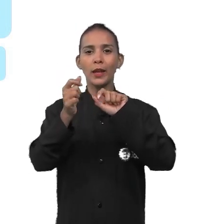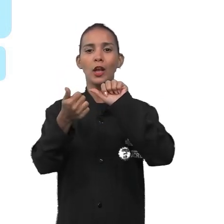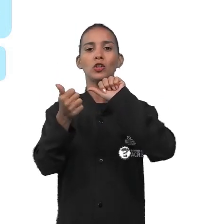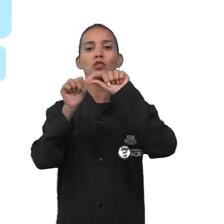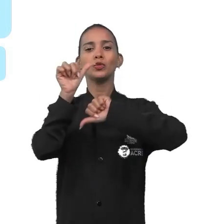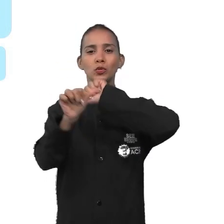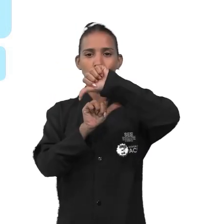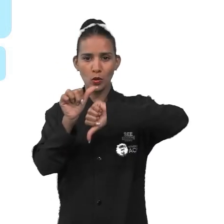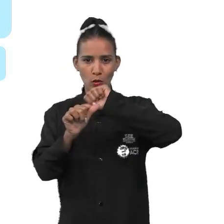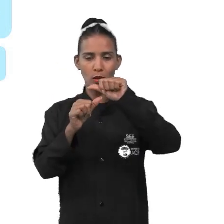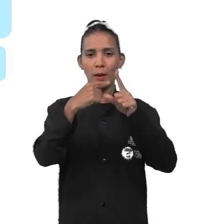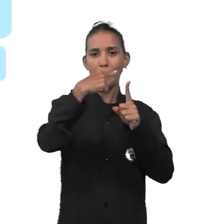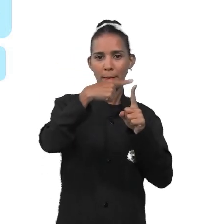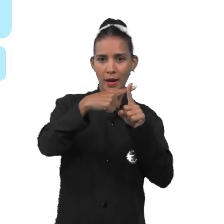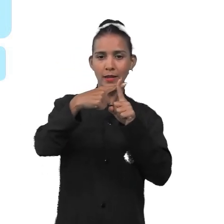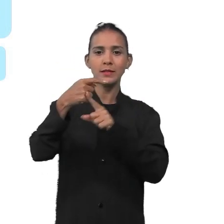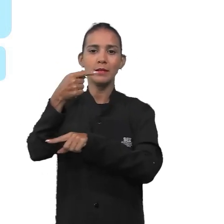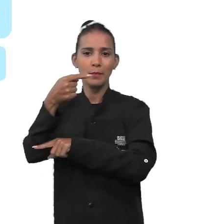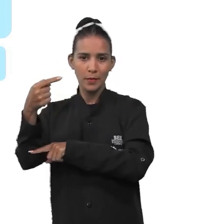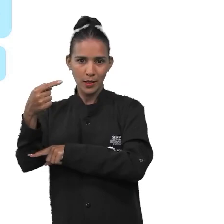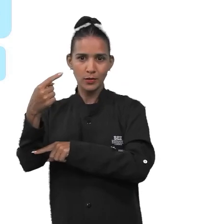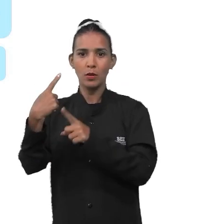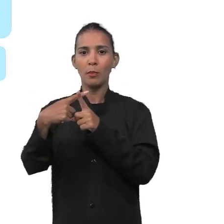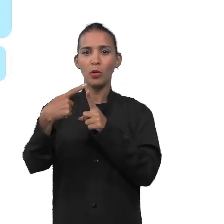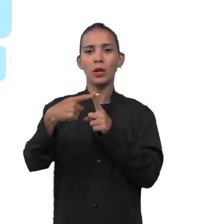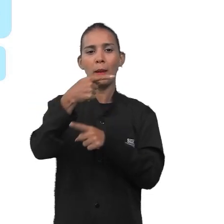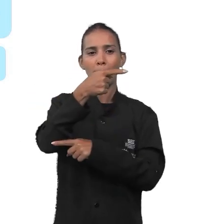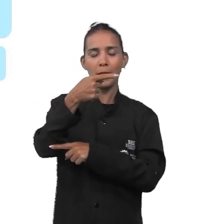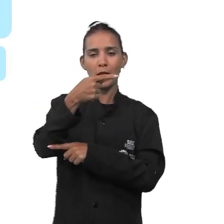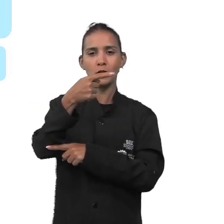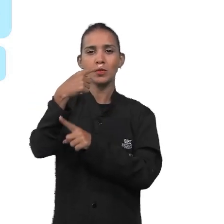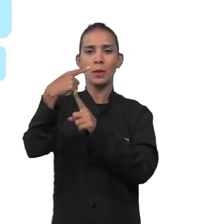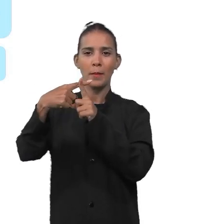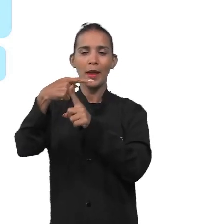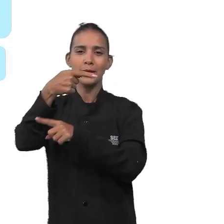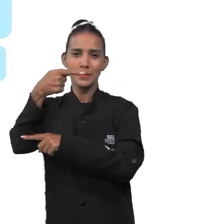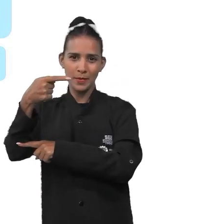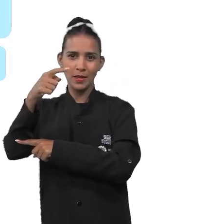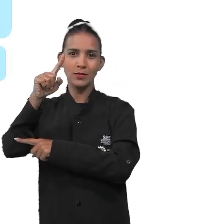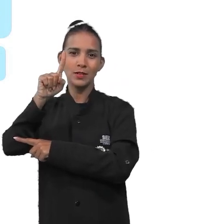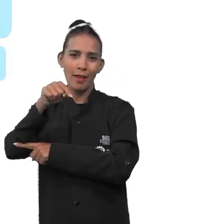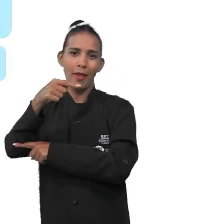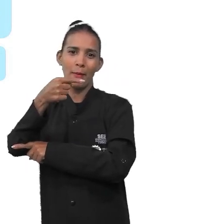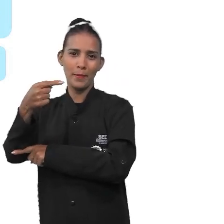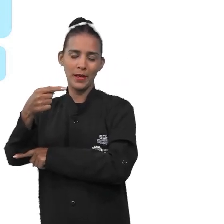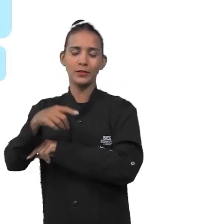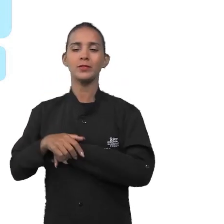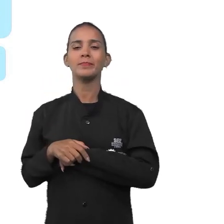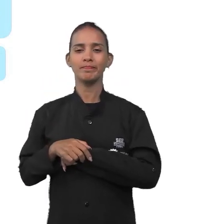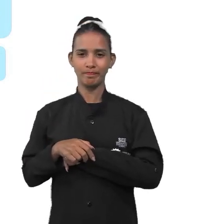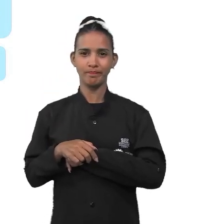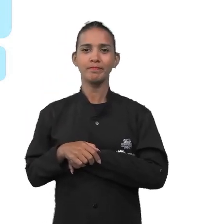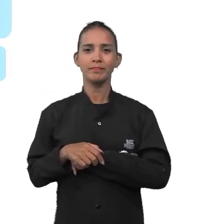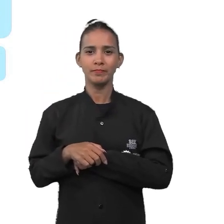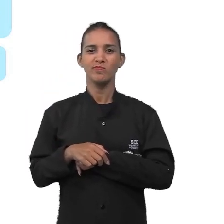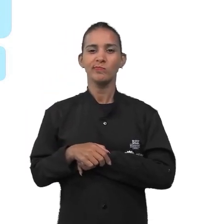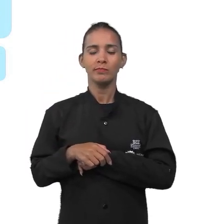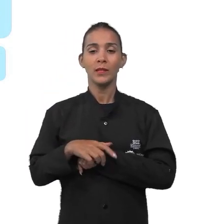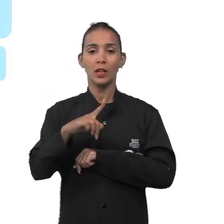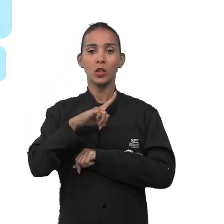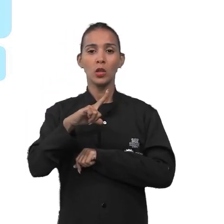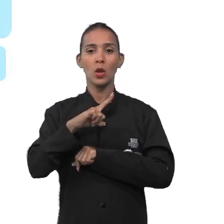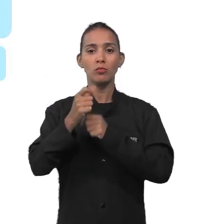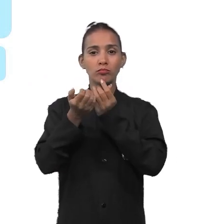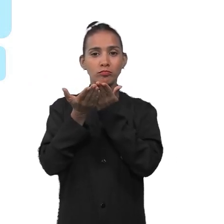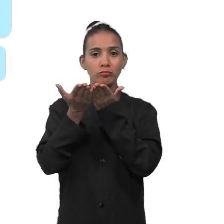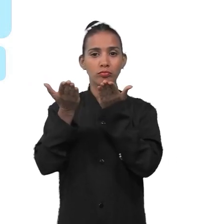mais 0,34, menos com menos, mais 0,76. Daí, nós vamos ter um potencial